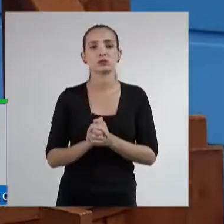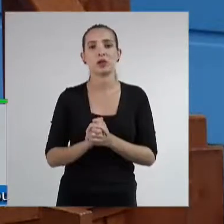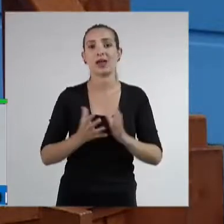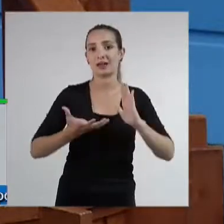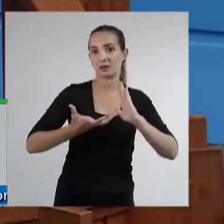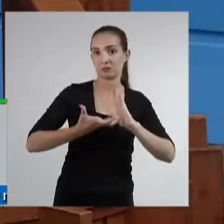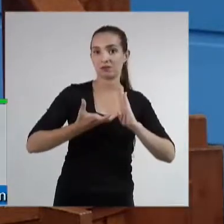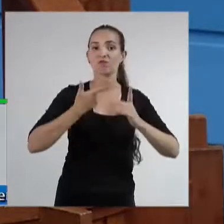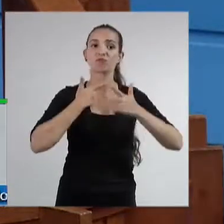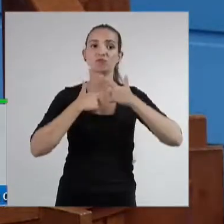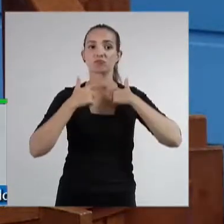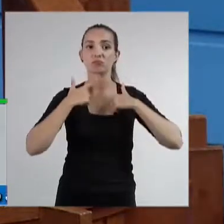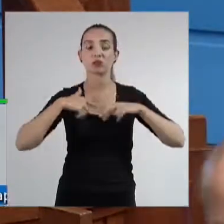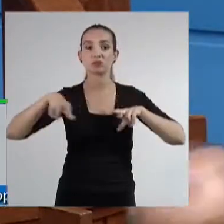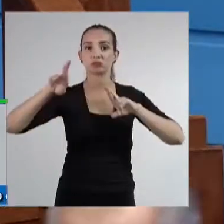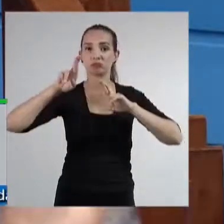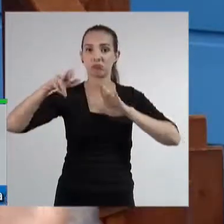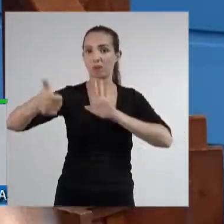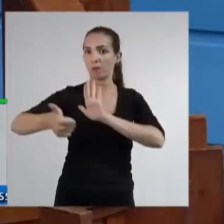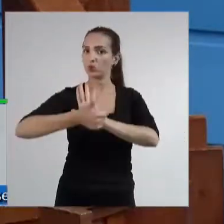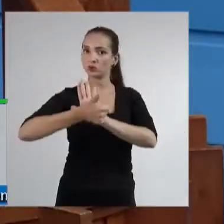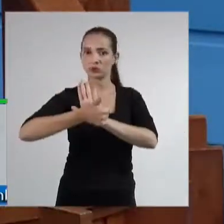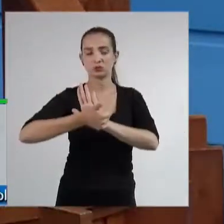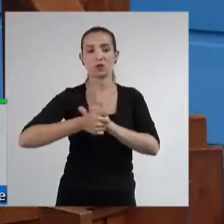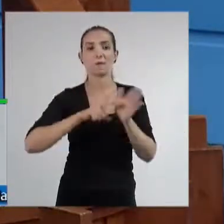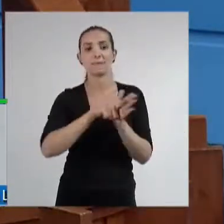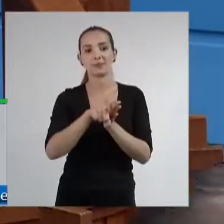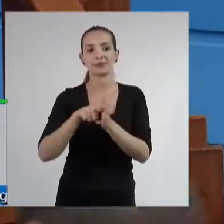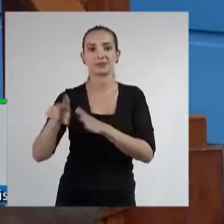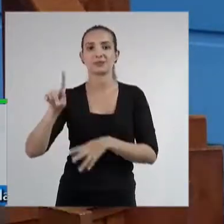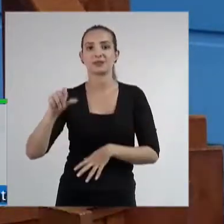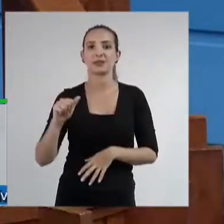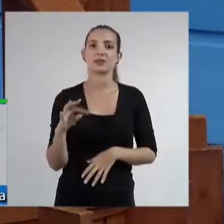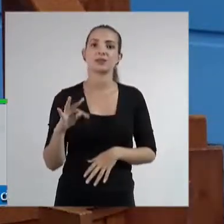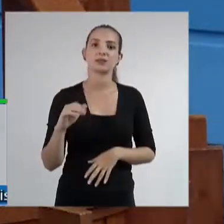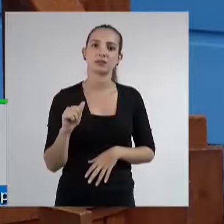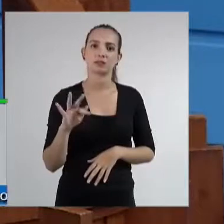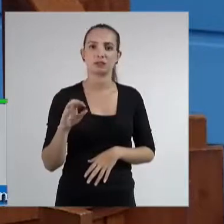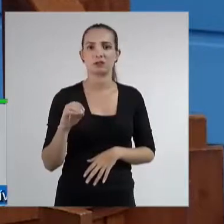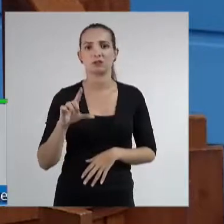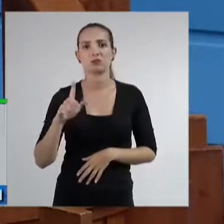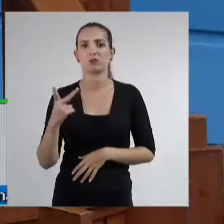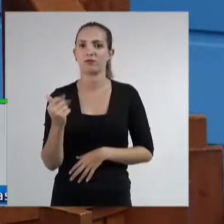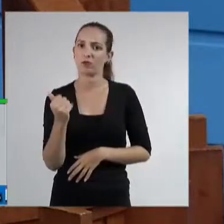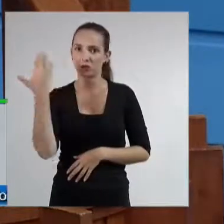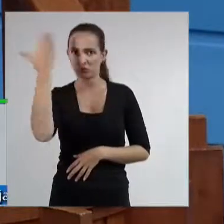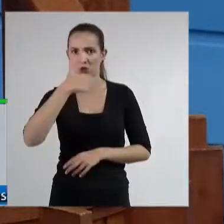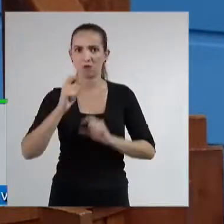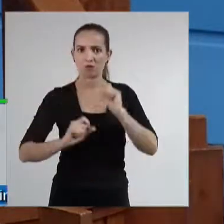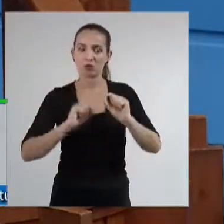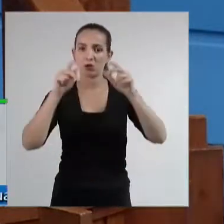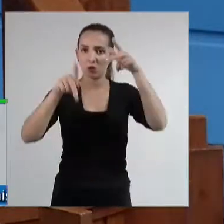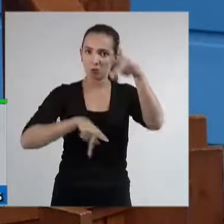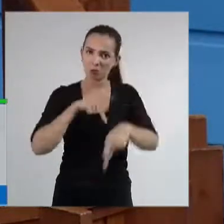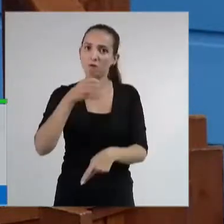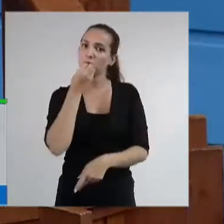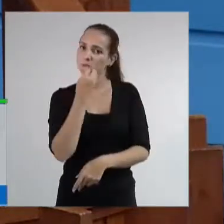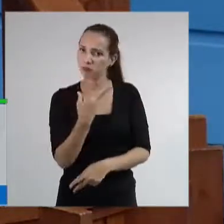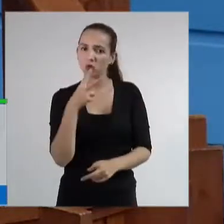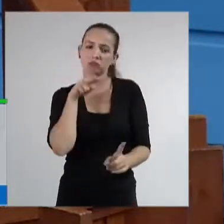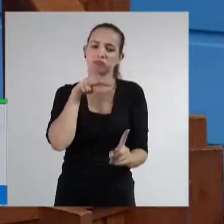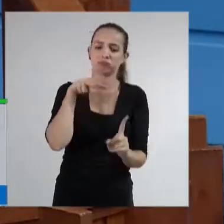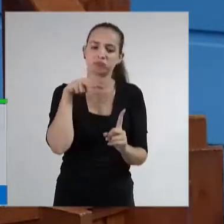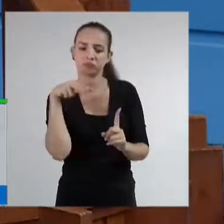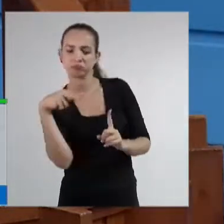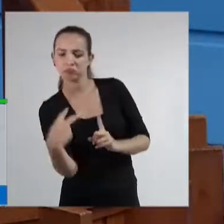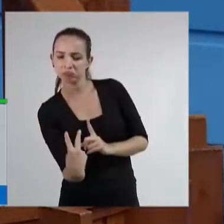Federal. Pesquisa do Datafolha demonstrou que a população tem boas perspectivas em relação ao mandato